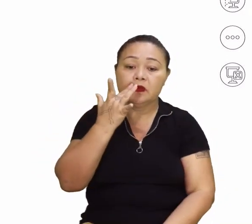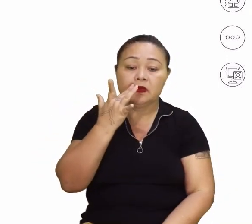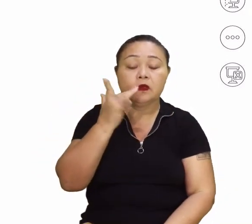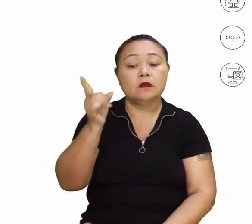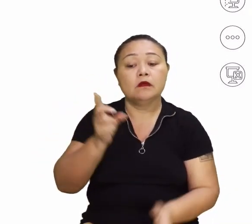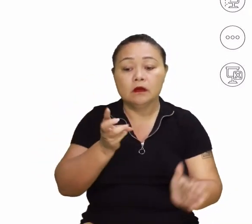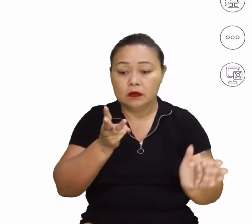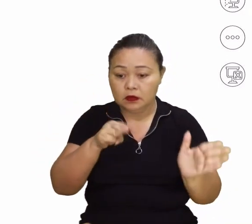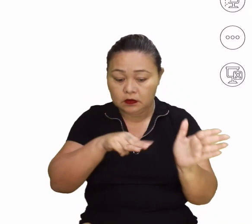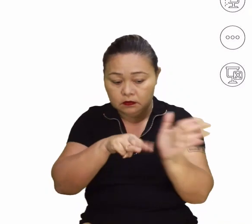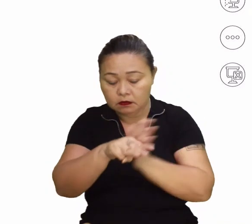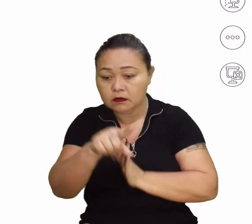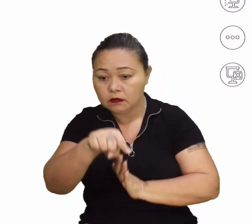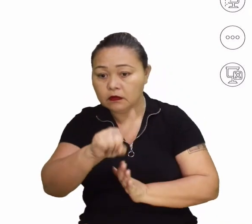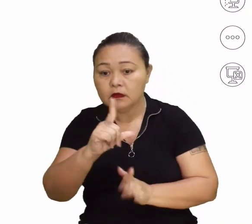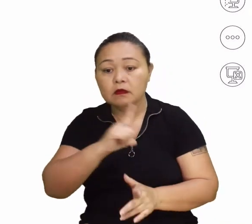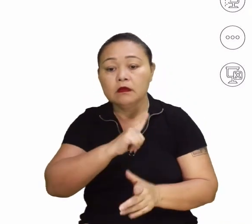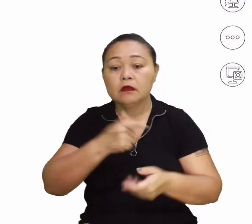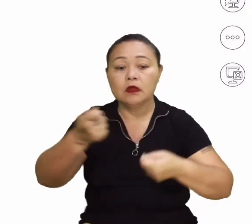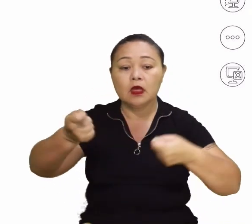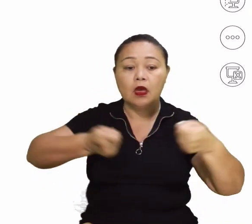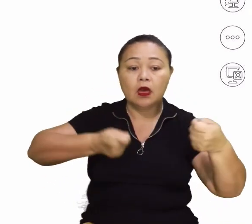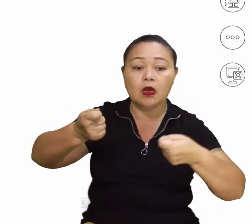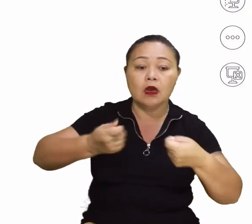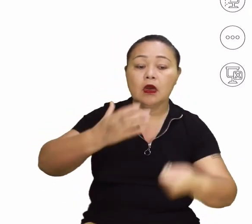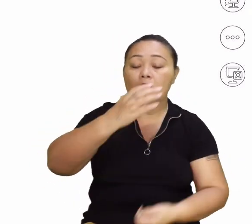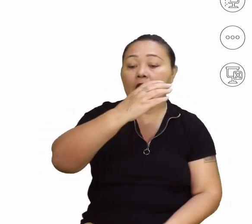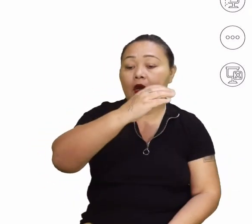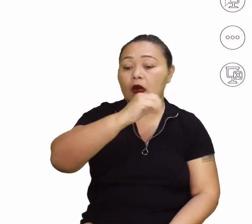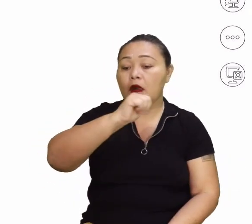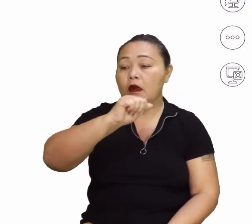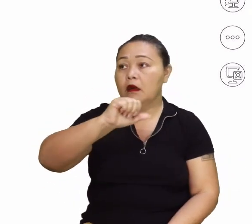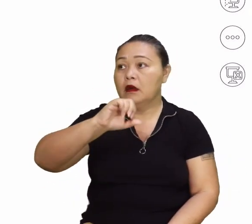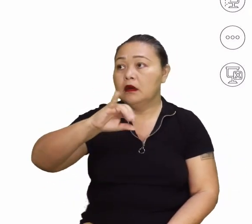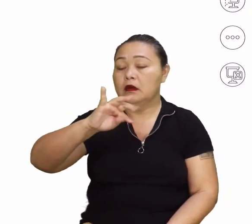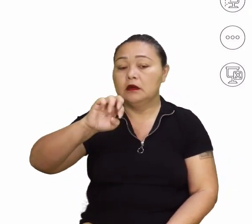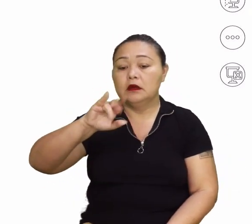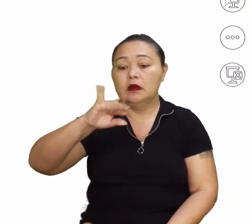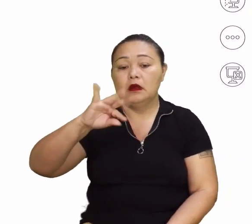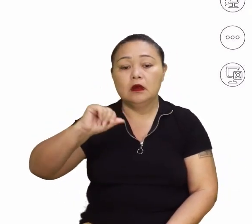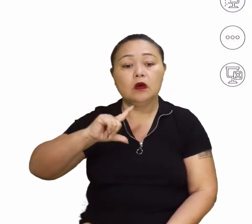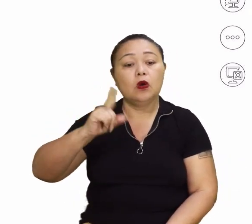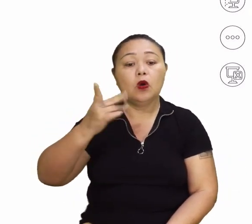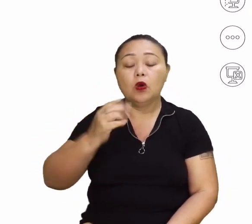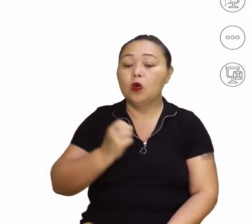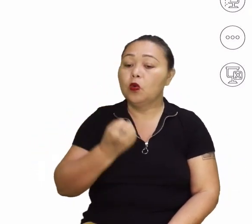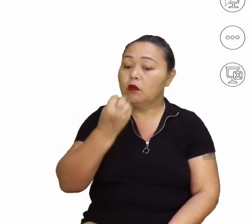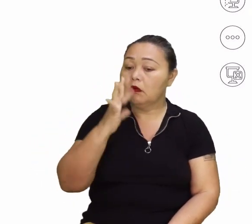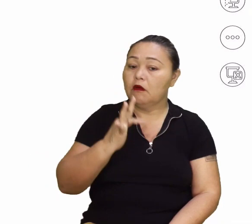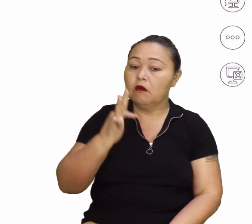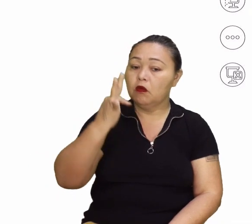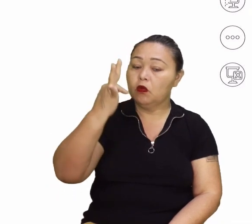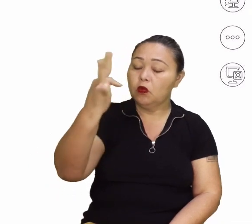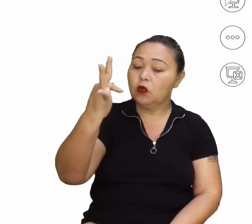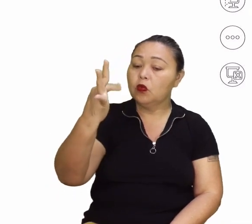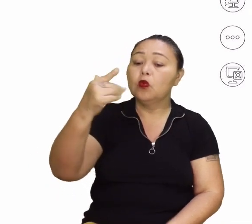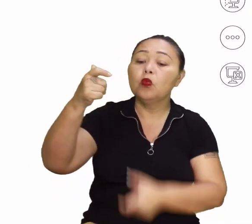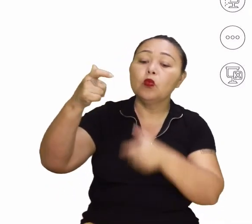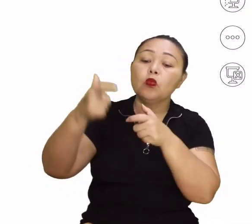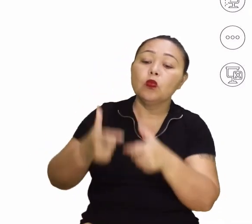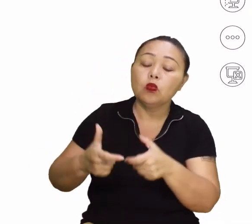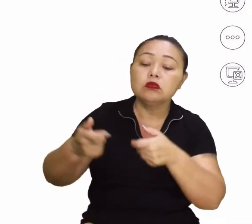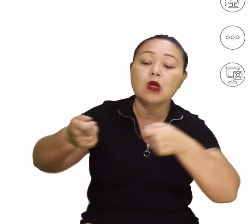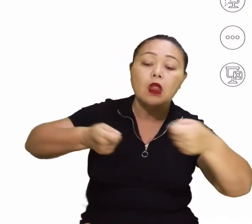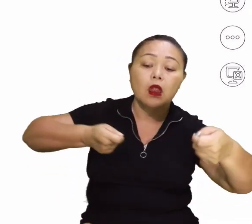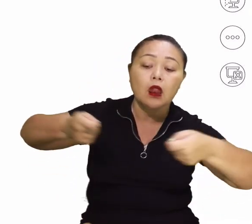no Rio Madeira, a mineração de cassiterita no Bom Futuro, onde é o Bom Futuro,